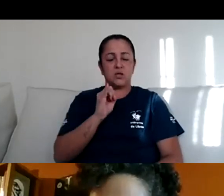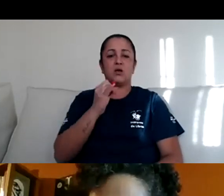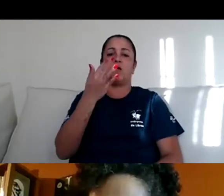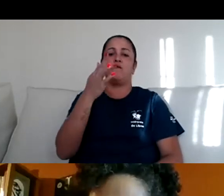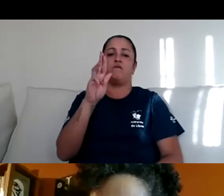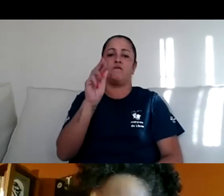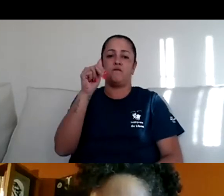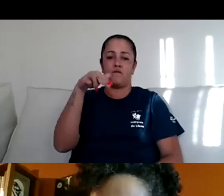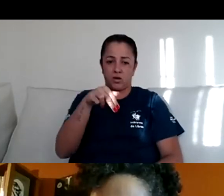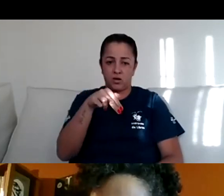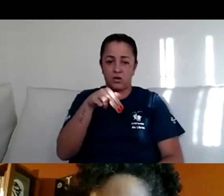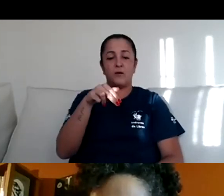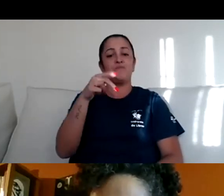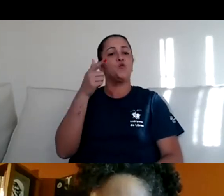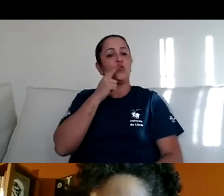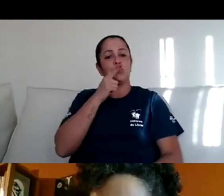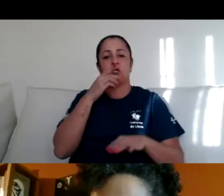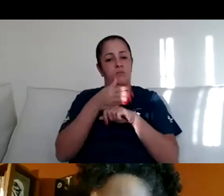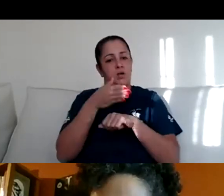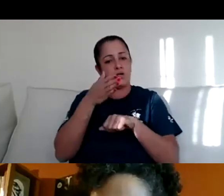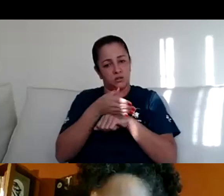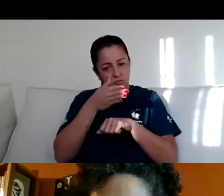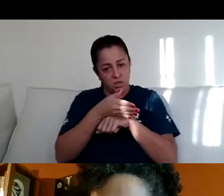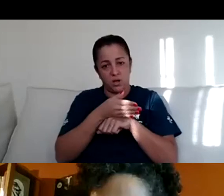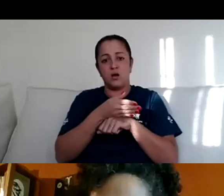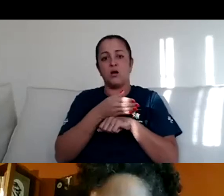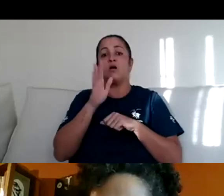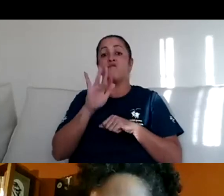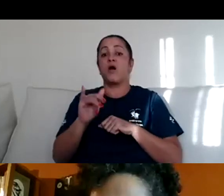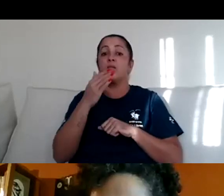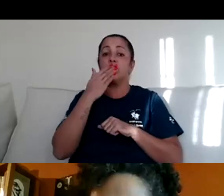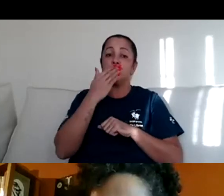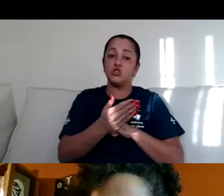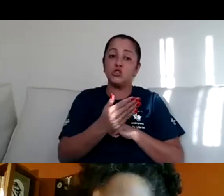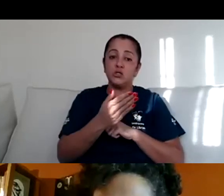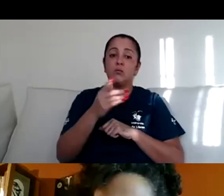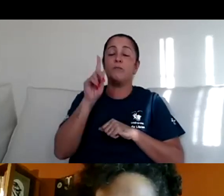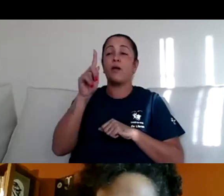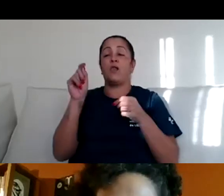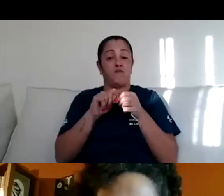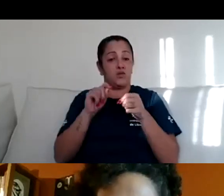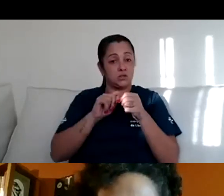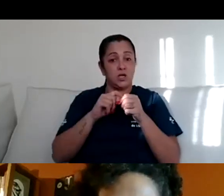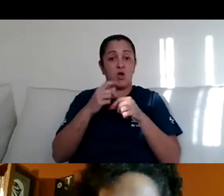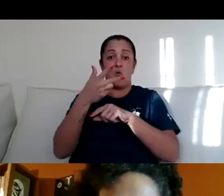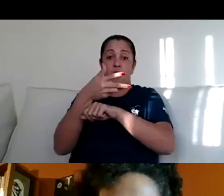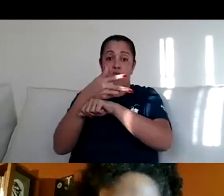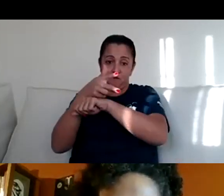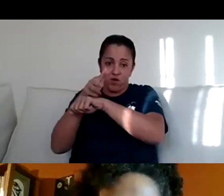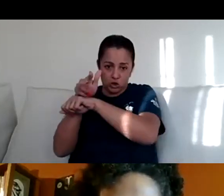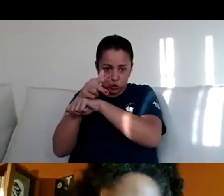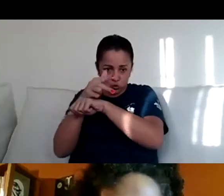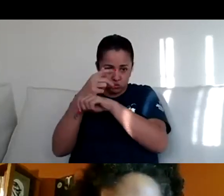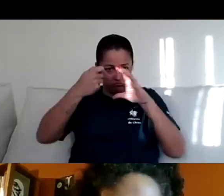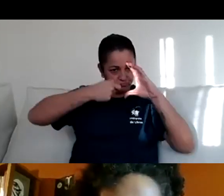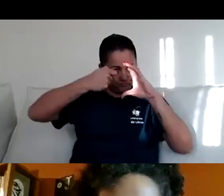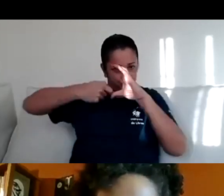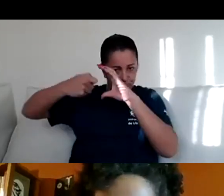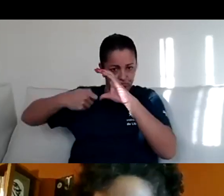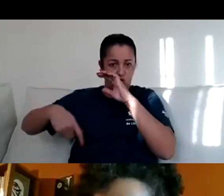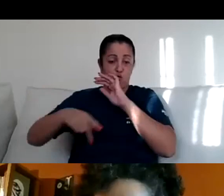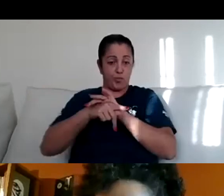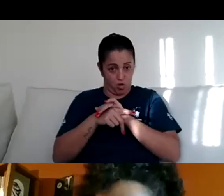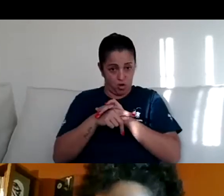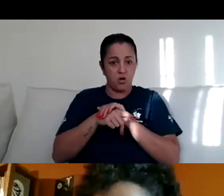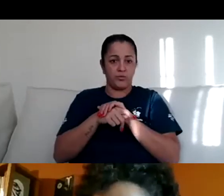participar, quem está aqui acompanhando o nosso debate, a gente vai pedir para ela gravar um vídeo para falar da pesquisa